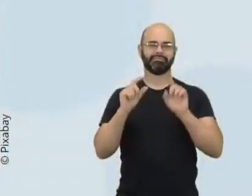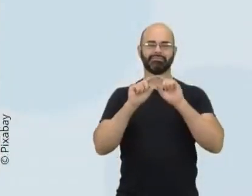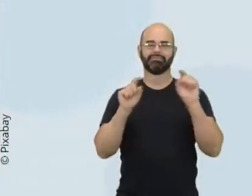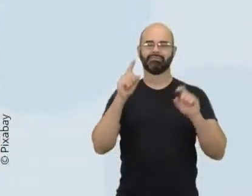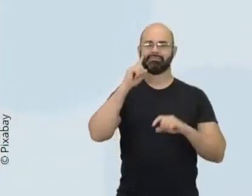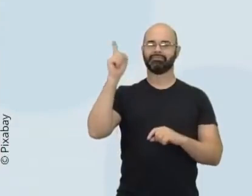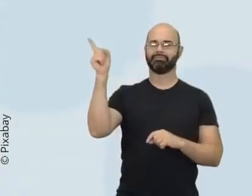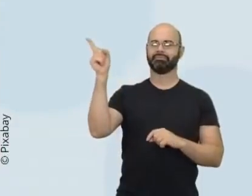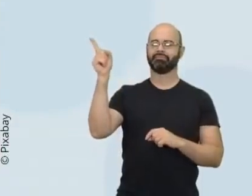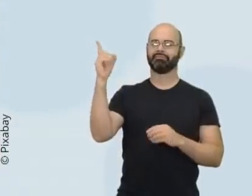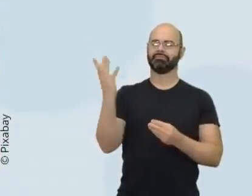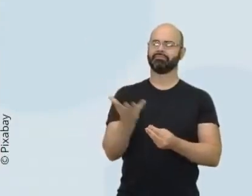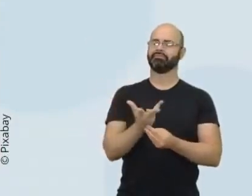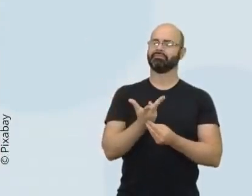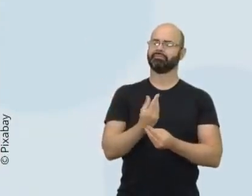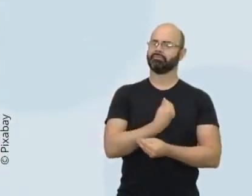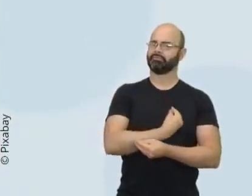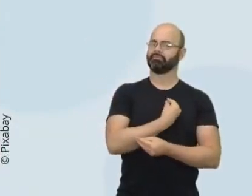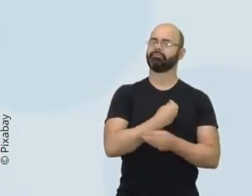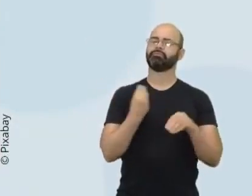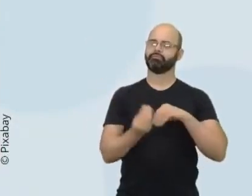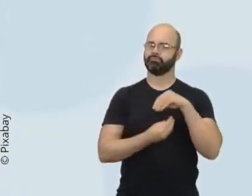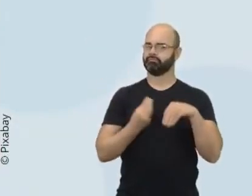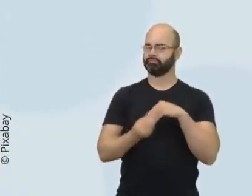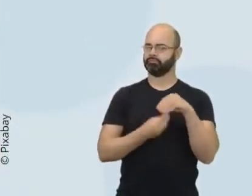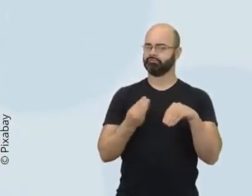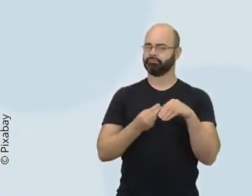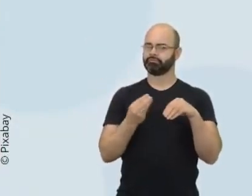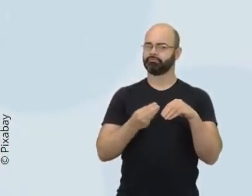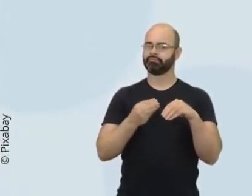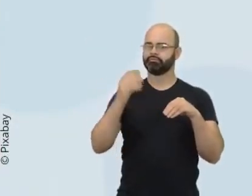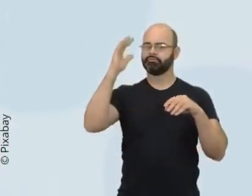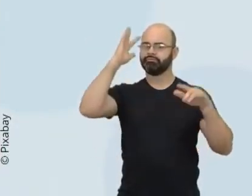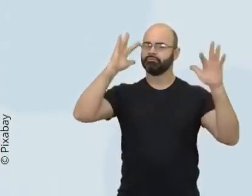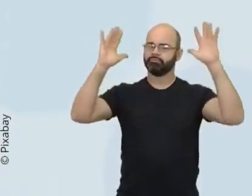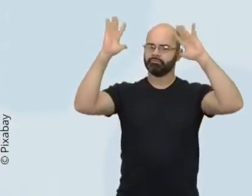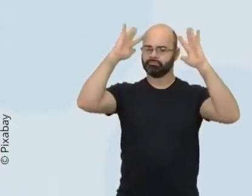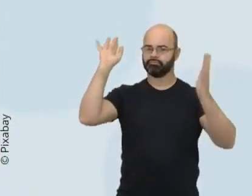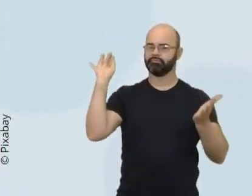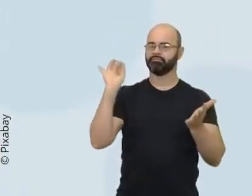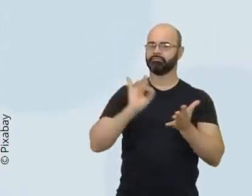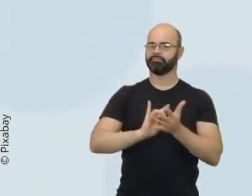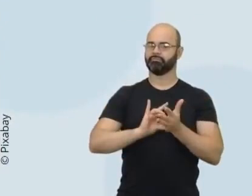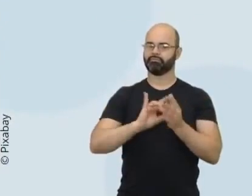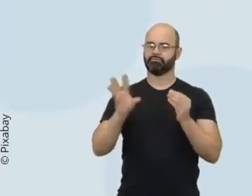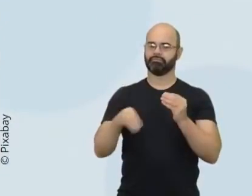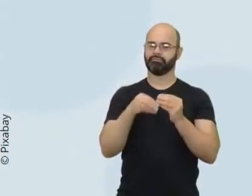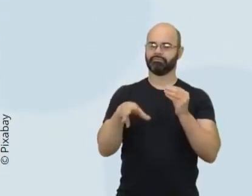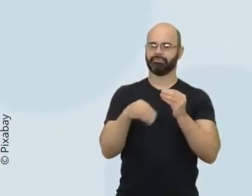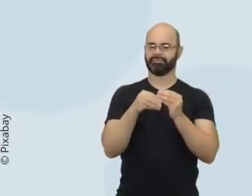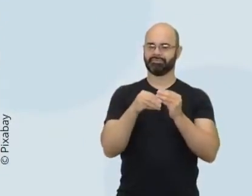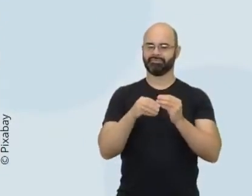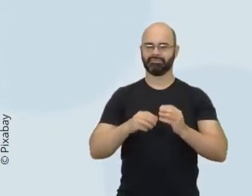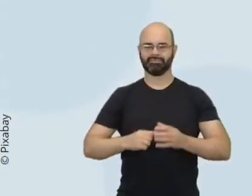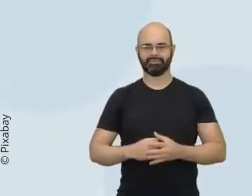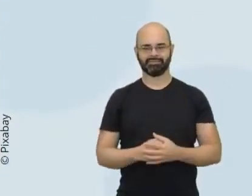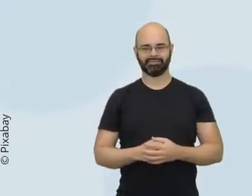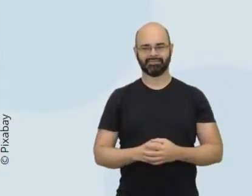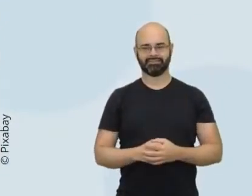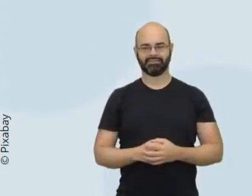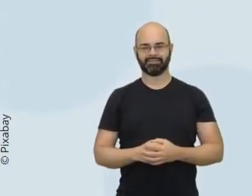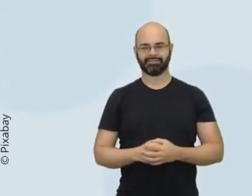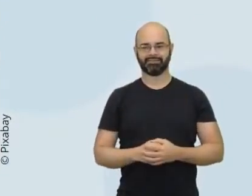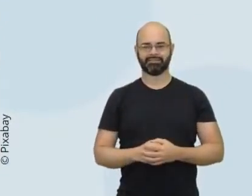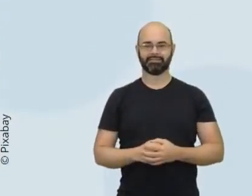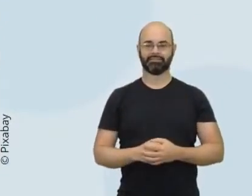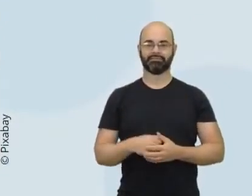a arte e vida se misturam, fantasia e realidade se acrescentam, né? A frase é